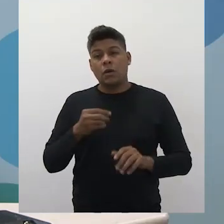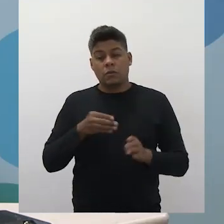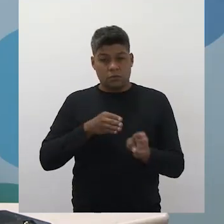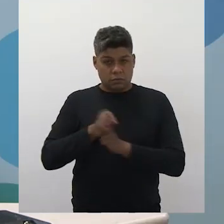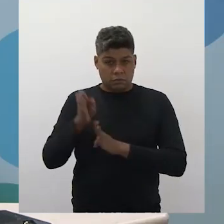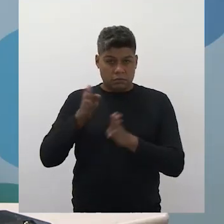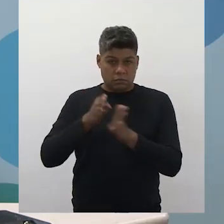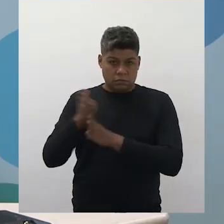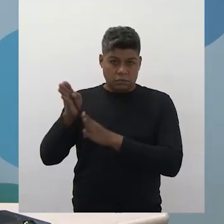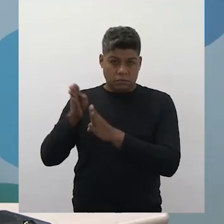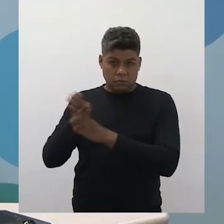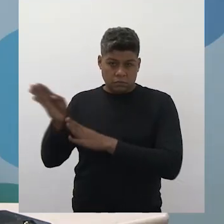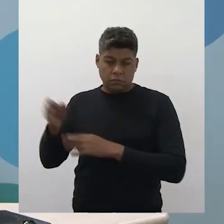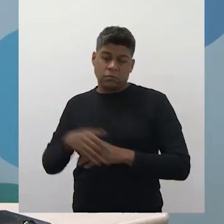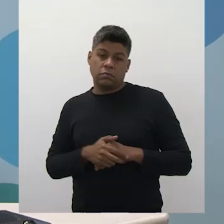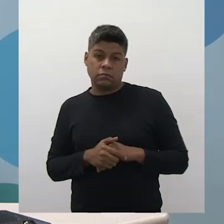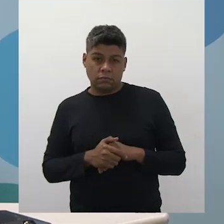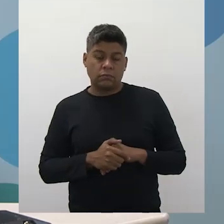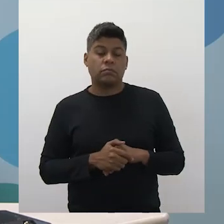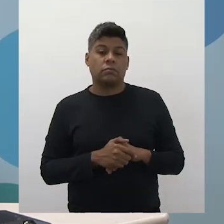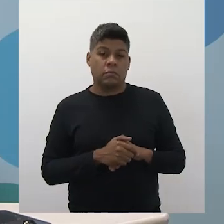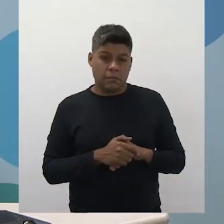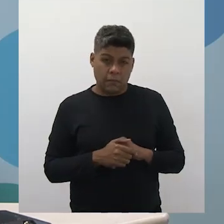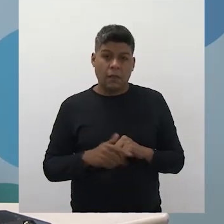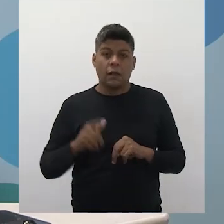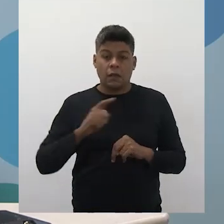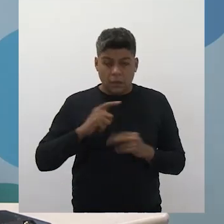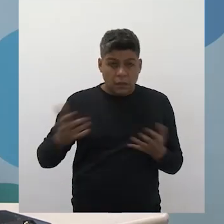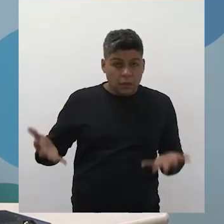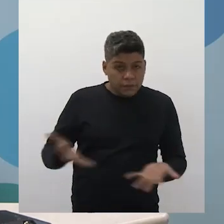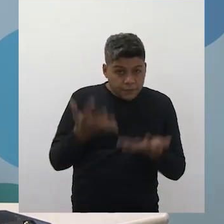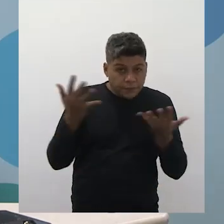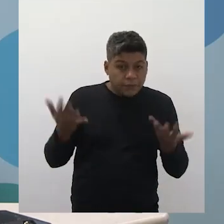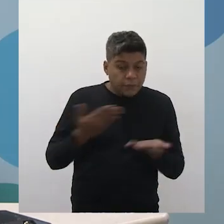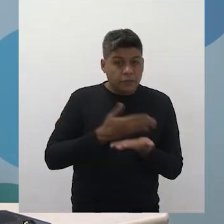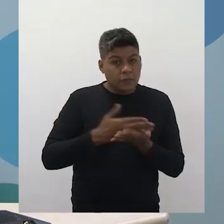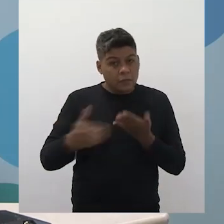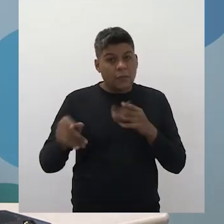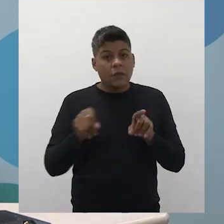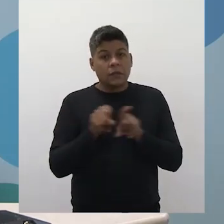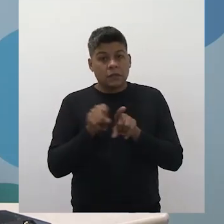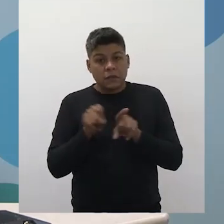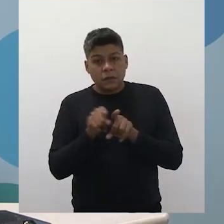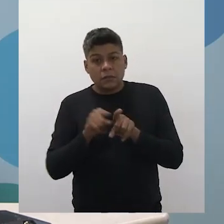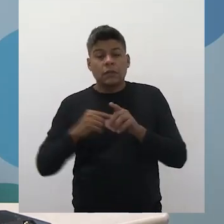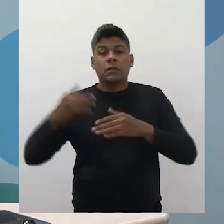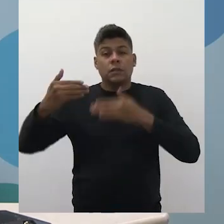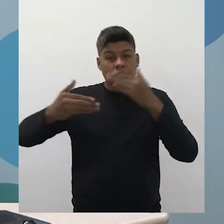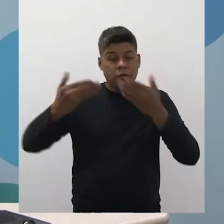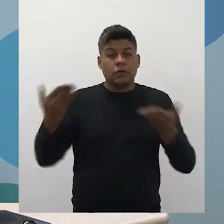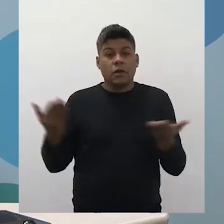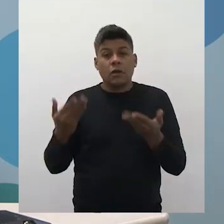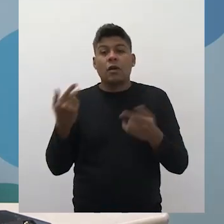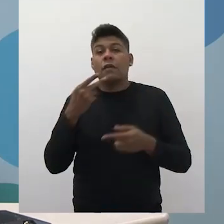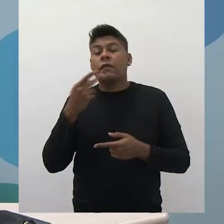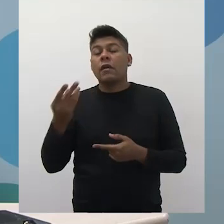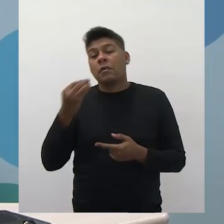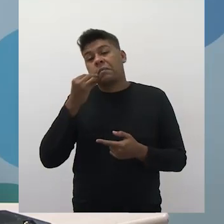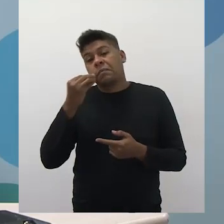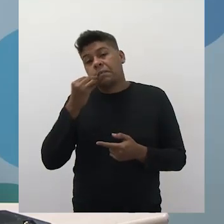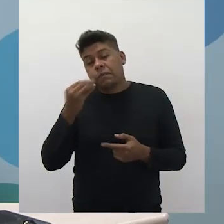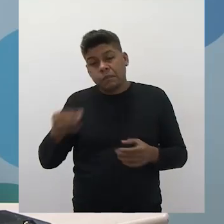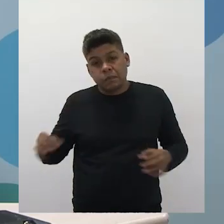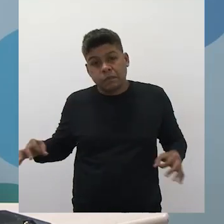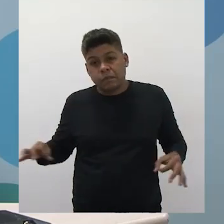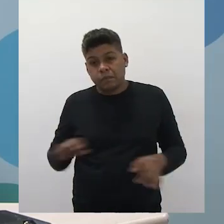formações anteriores, nós trabalhamos com a questão da ativação inicial, também a questão do desenvolvimento, agora nós vamos trabalhar a perspectiva da